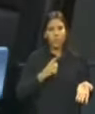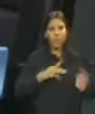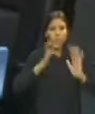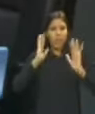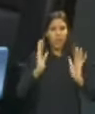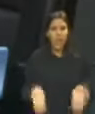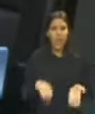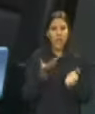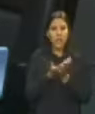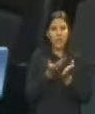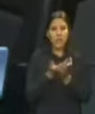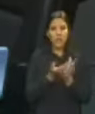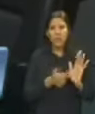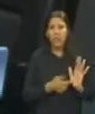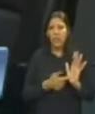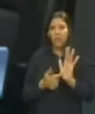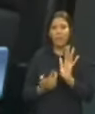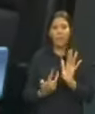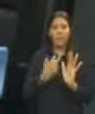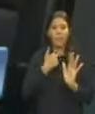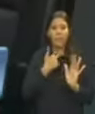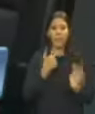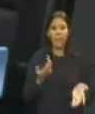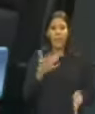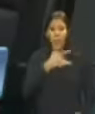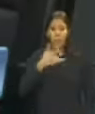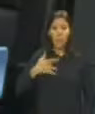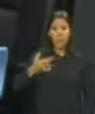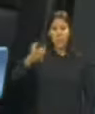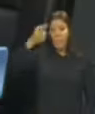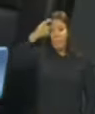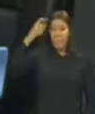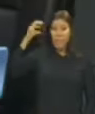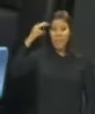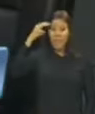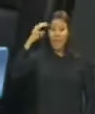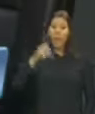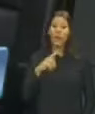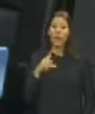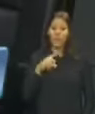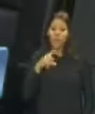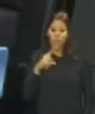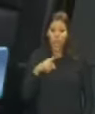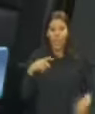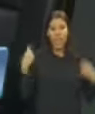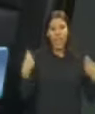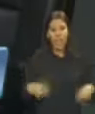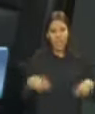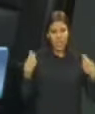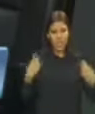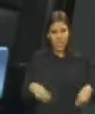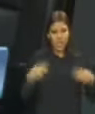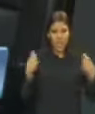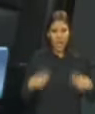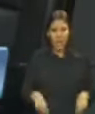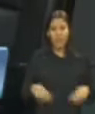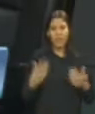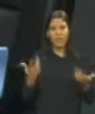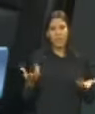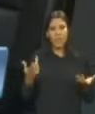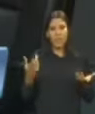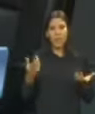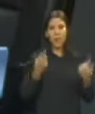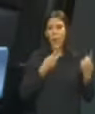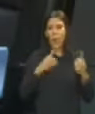sabe que quem trabalha com doença mental tem essa visão e essa necessidade de fortalecer essa luta